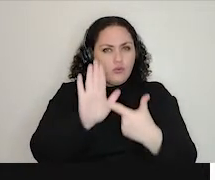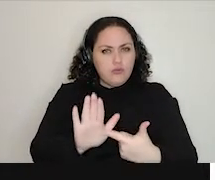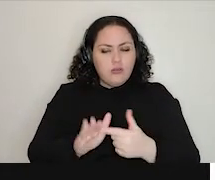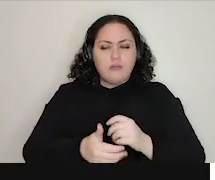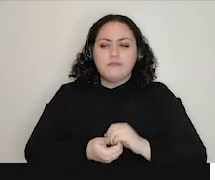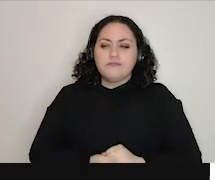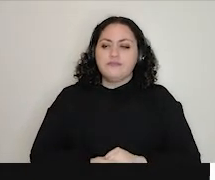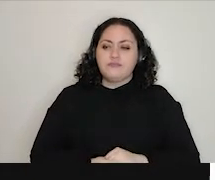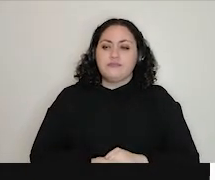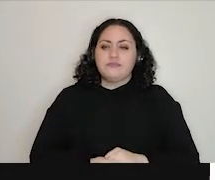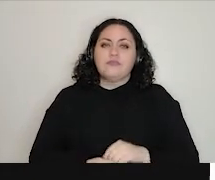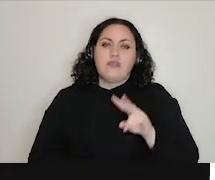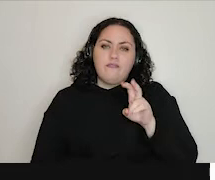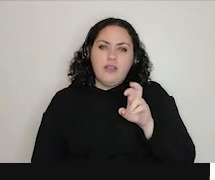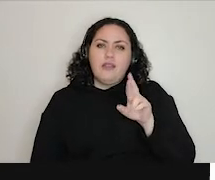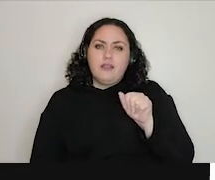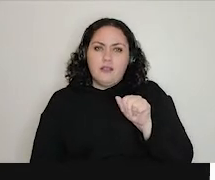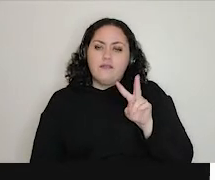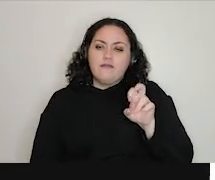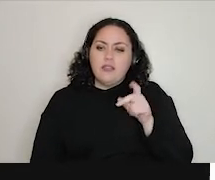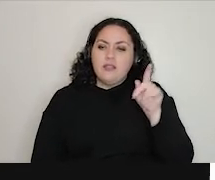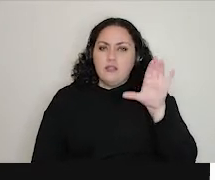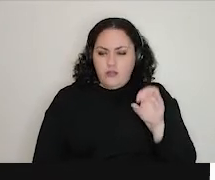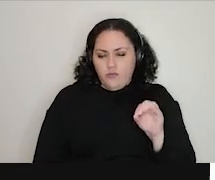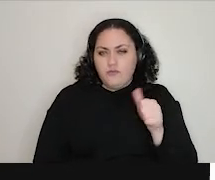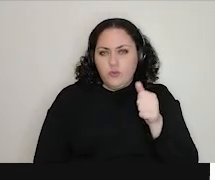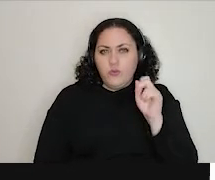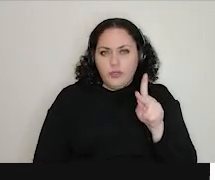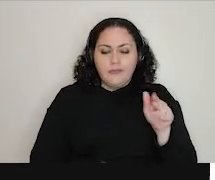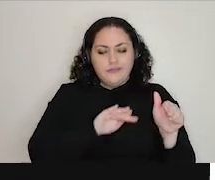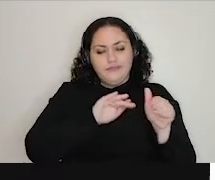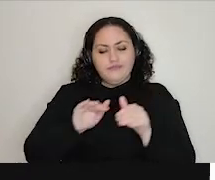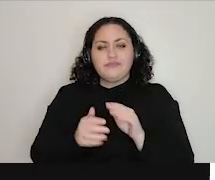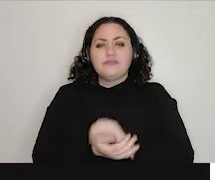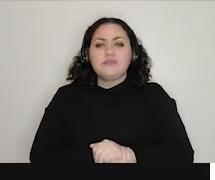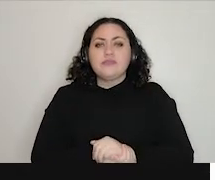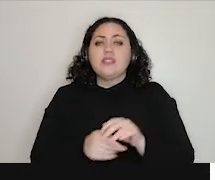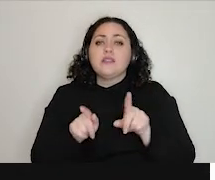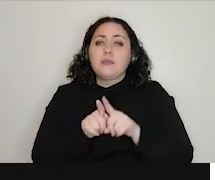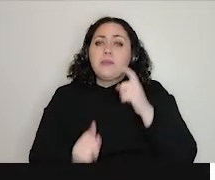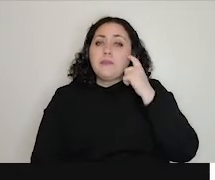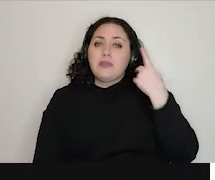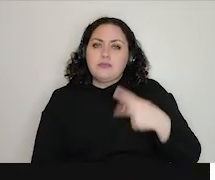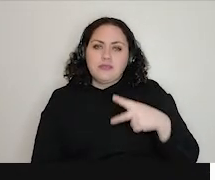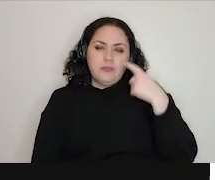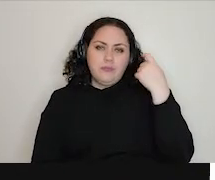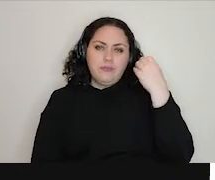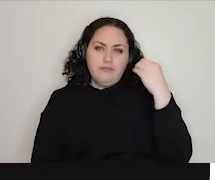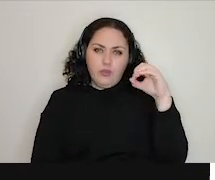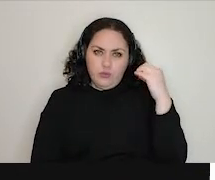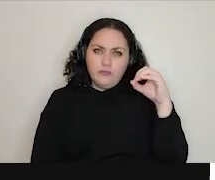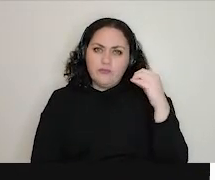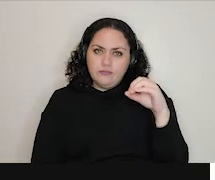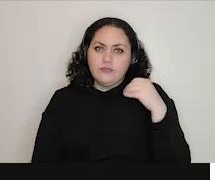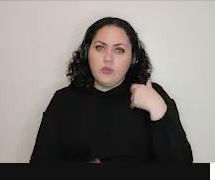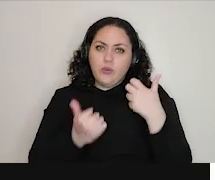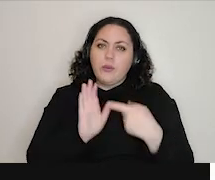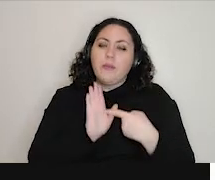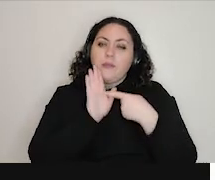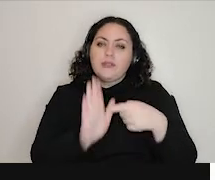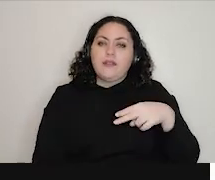algumas estatísticas mais atuais. Né? Então, trago para vocês aqui a Vera Verão. E pensando, né, na nossa